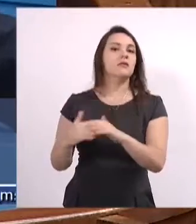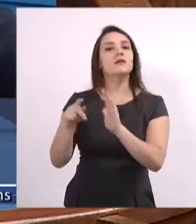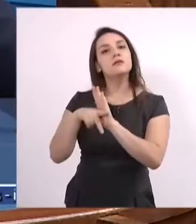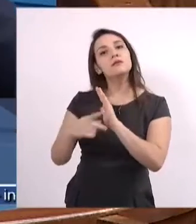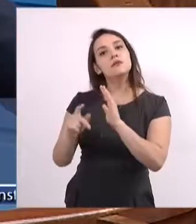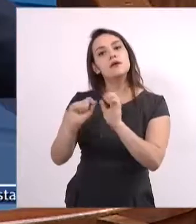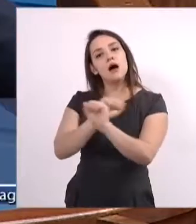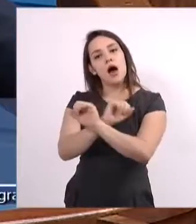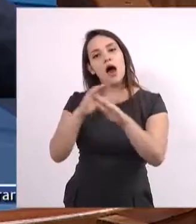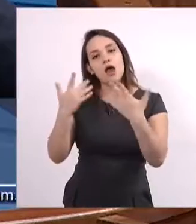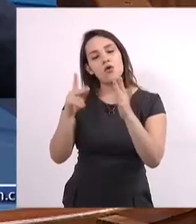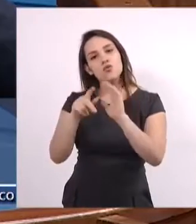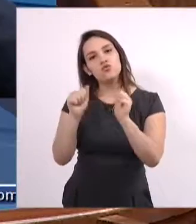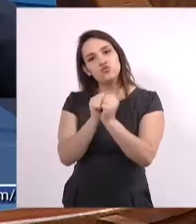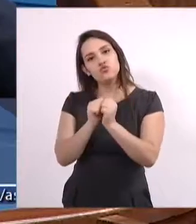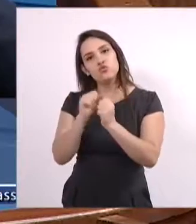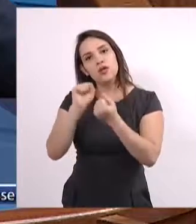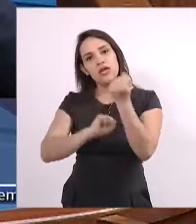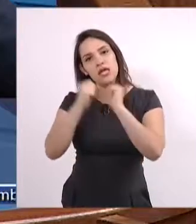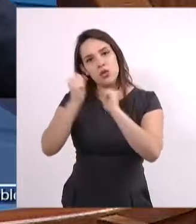agroindústria.